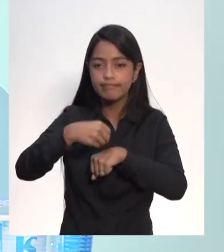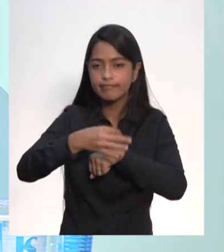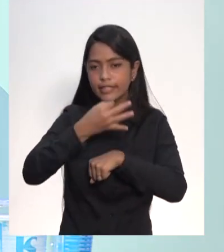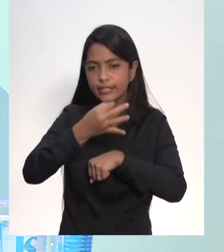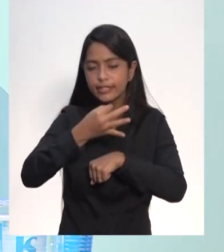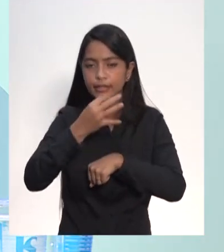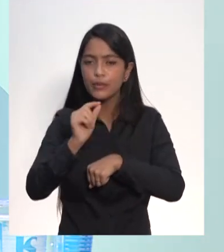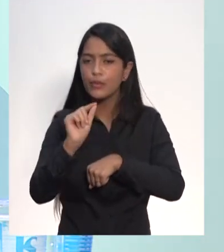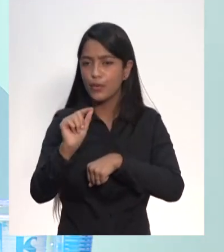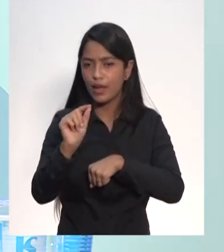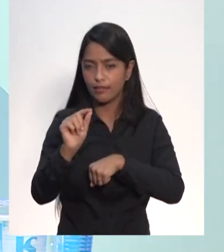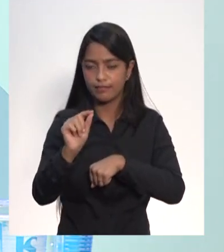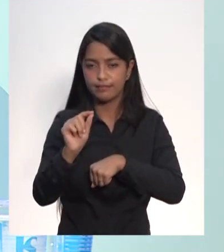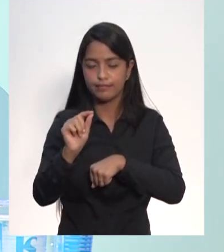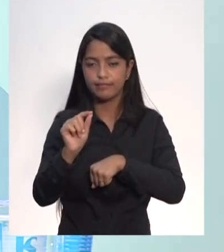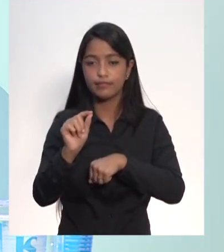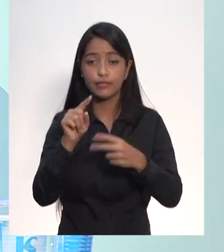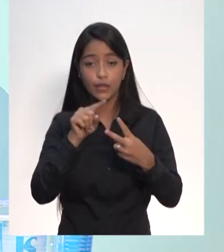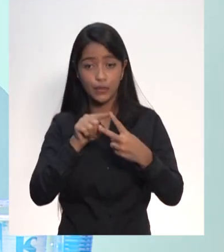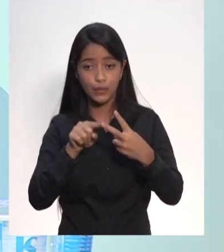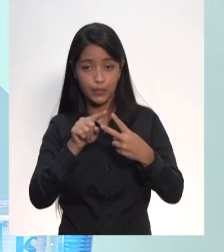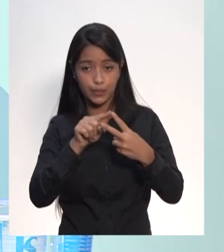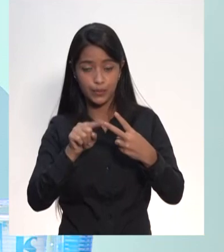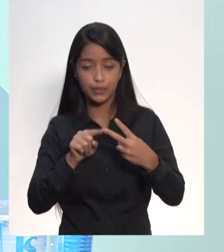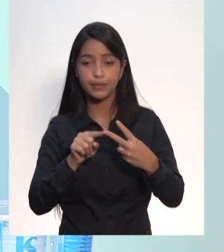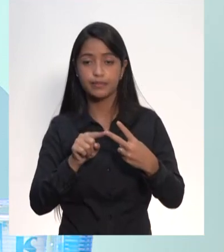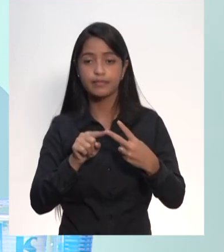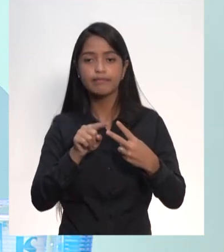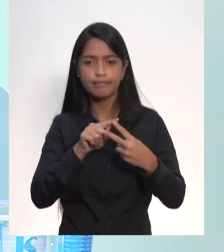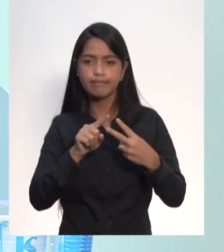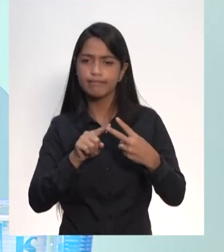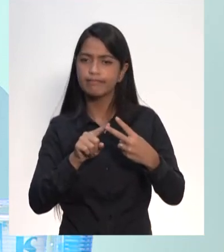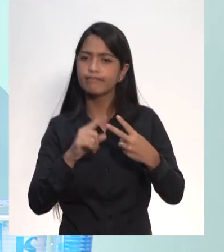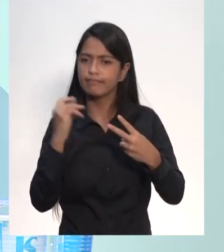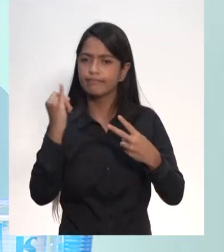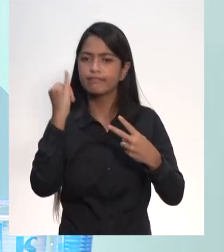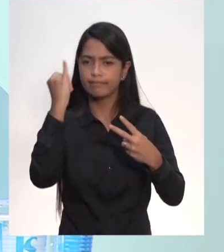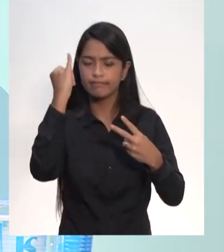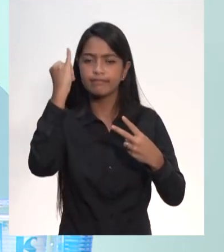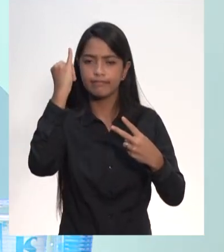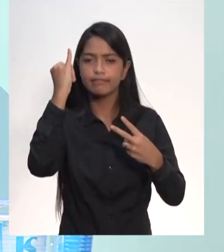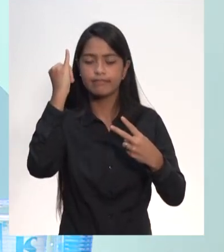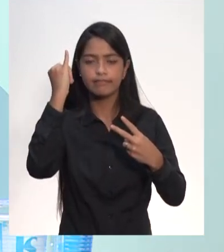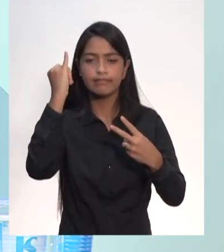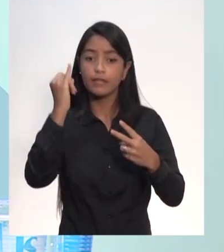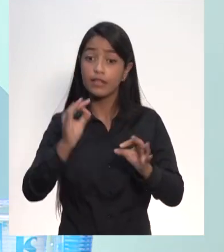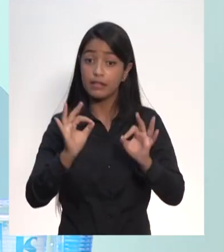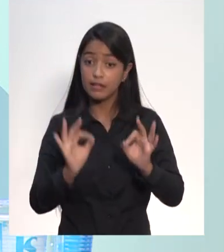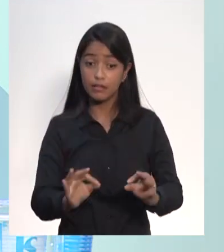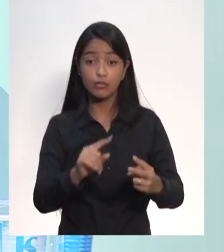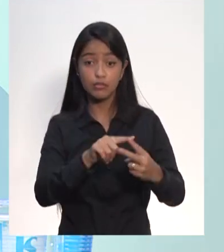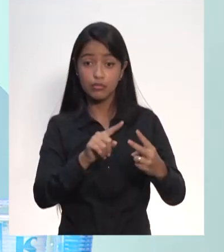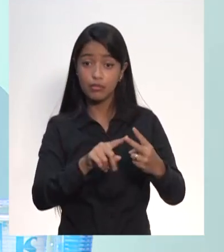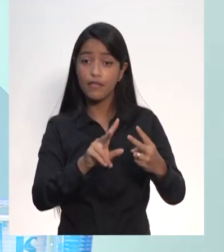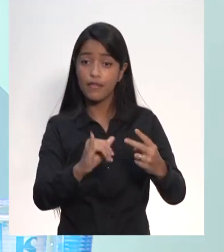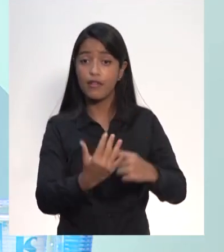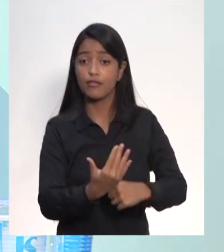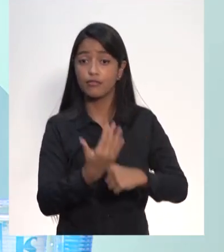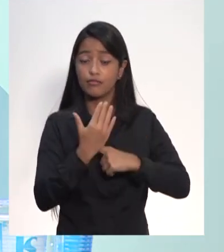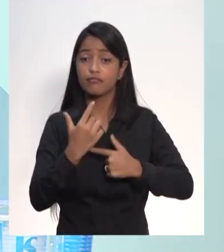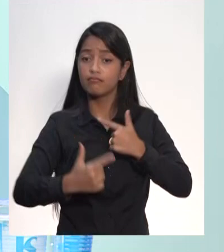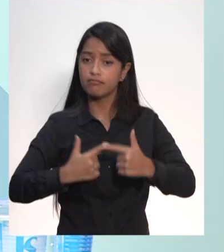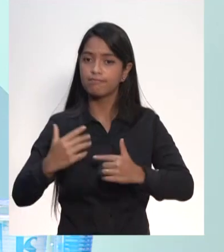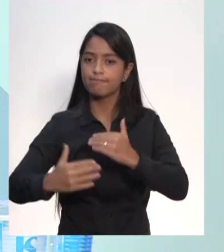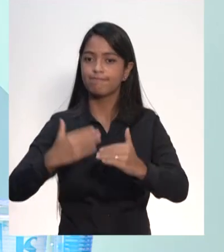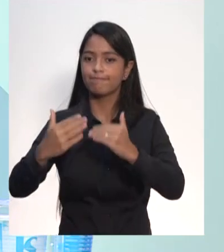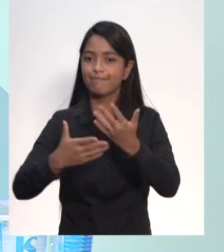fontes, né, de duas referências que nós consideramos muito importantes e que com certeza contribuirão para o desenvolvimento desse trabalho